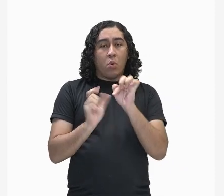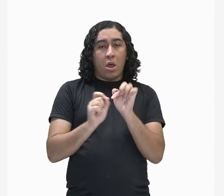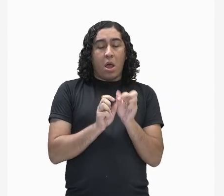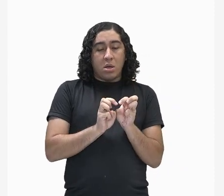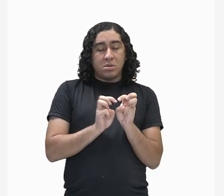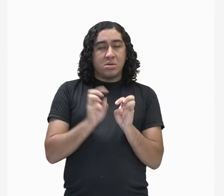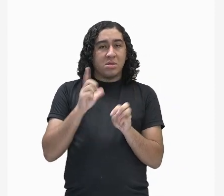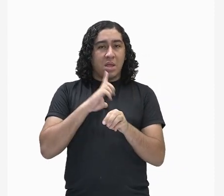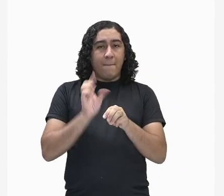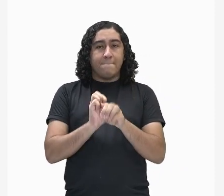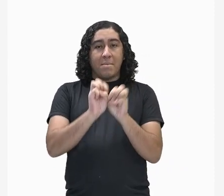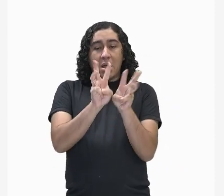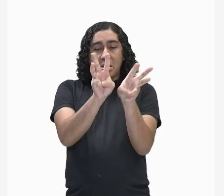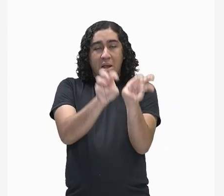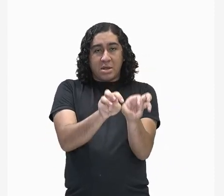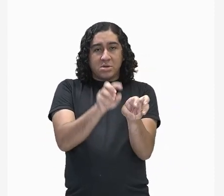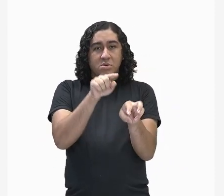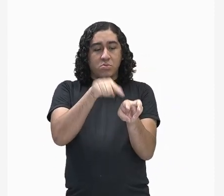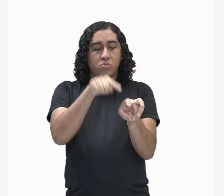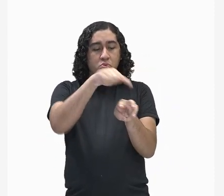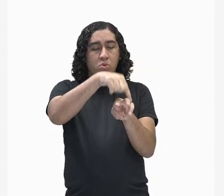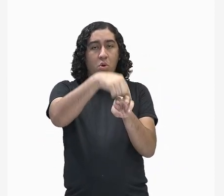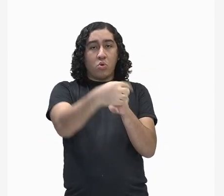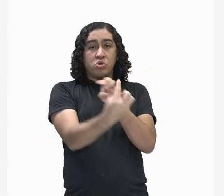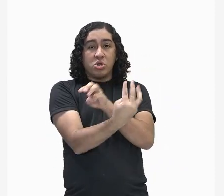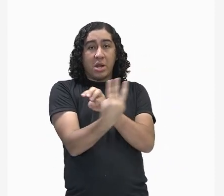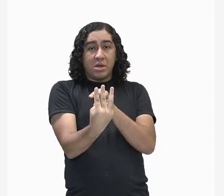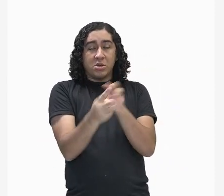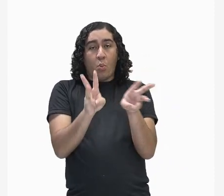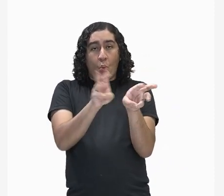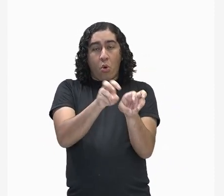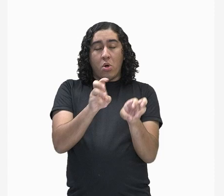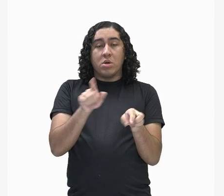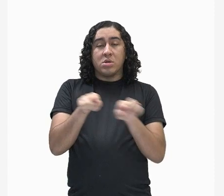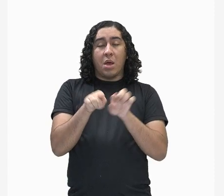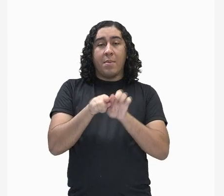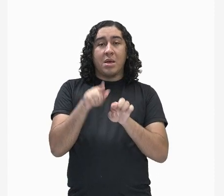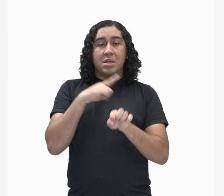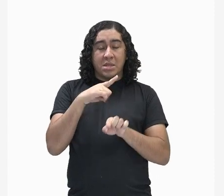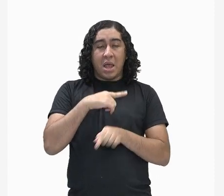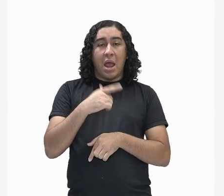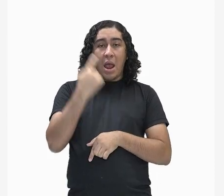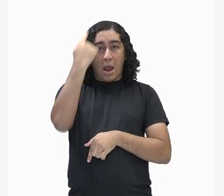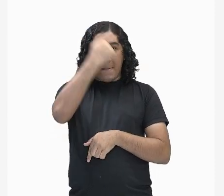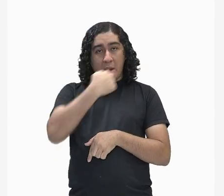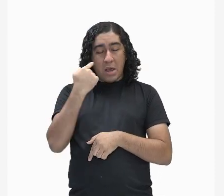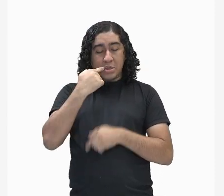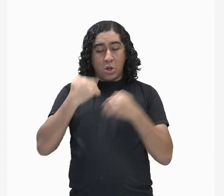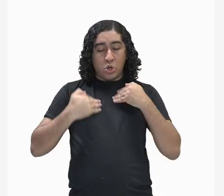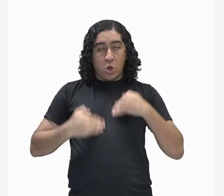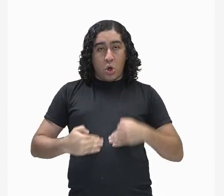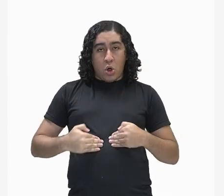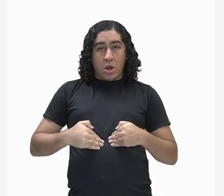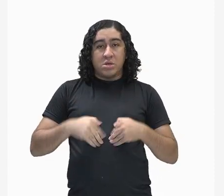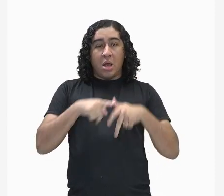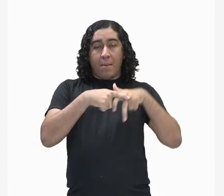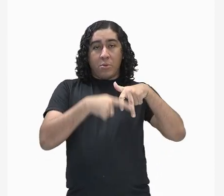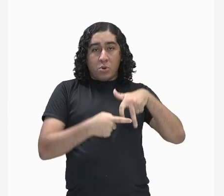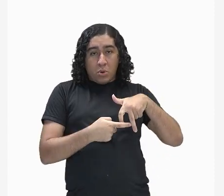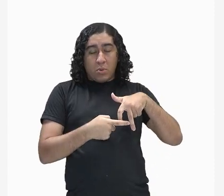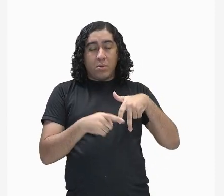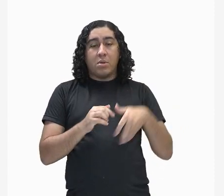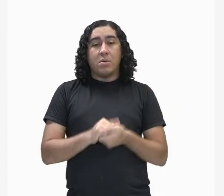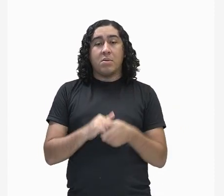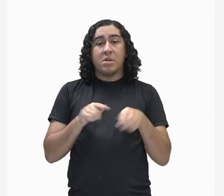ele apresenta uma divisão corporal como cabeça, tórax e abdômen, né? Apresentam asas, como a gente observa aí o caso